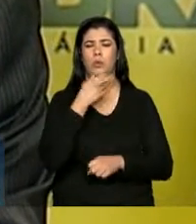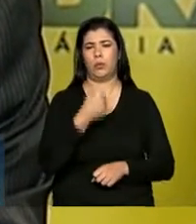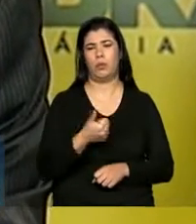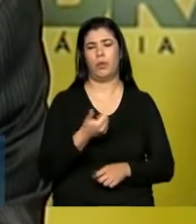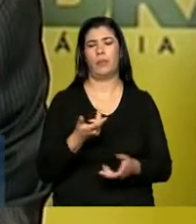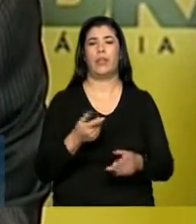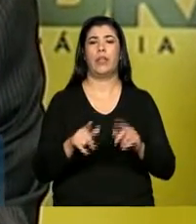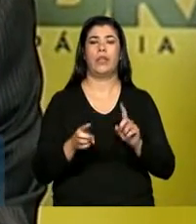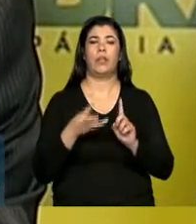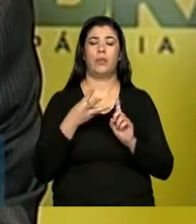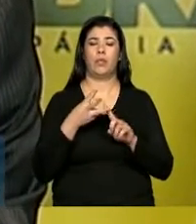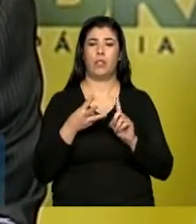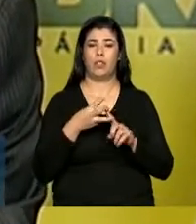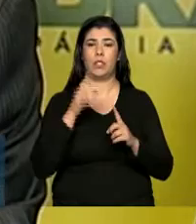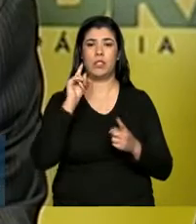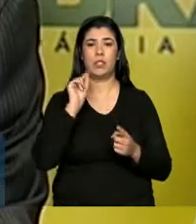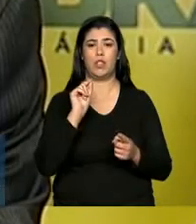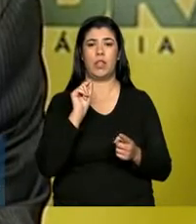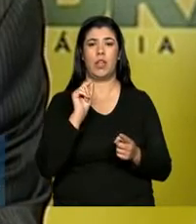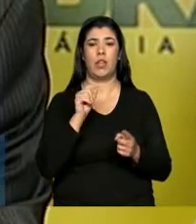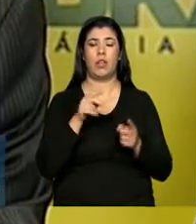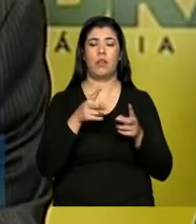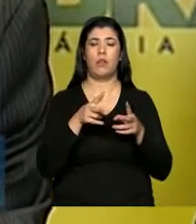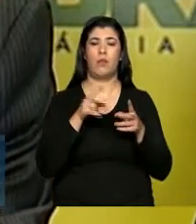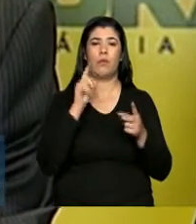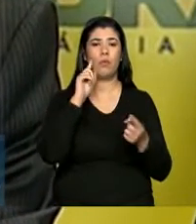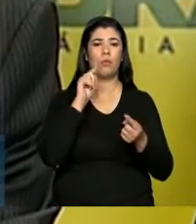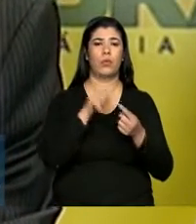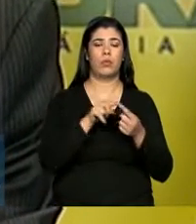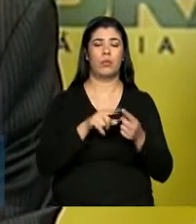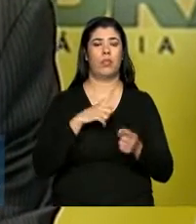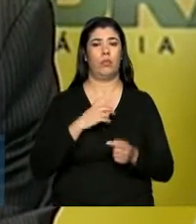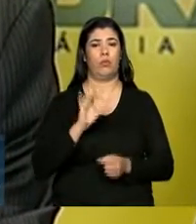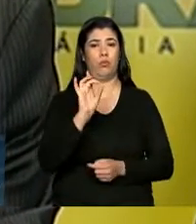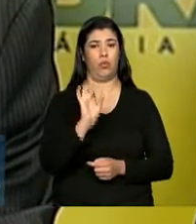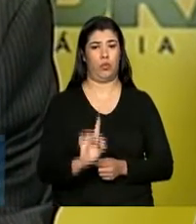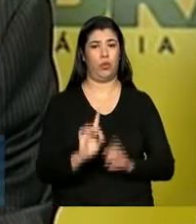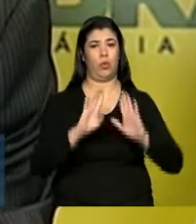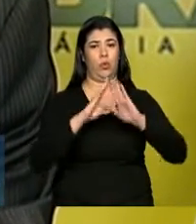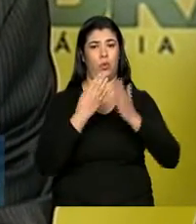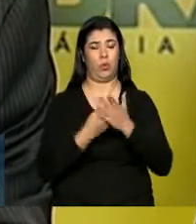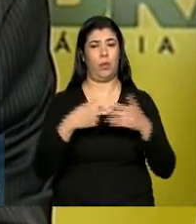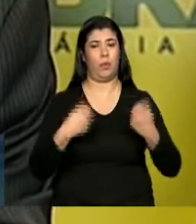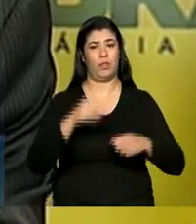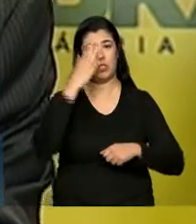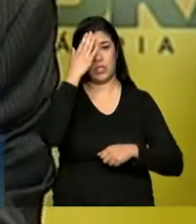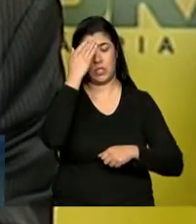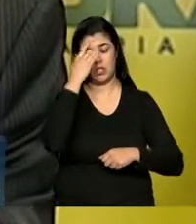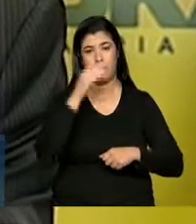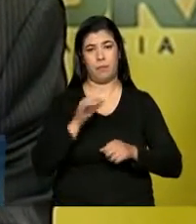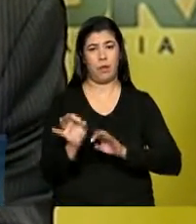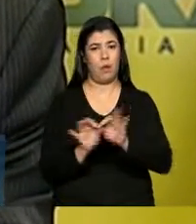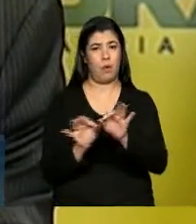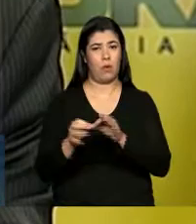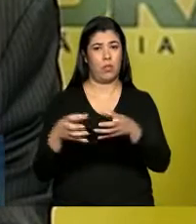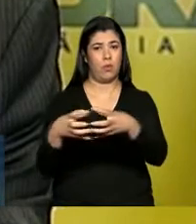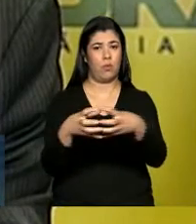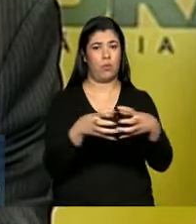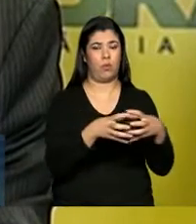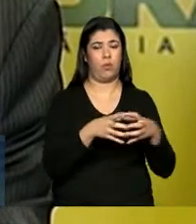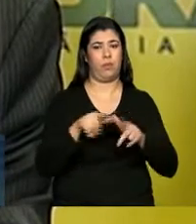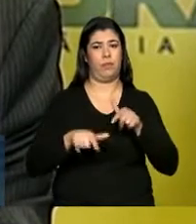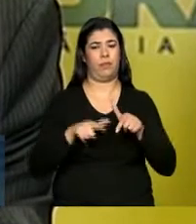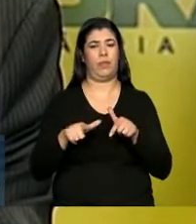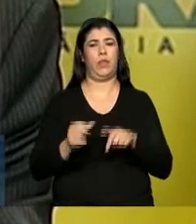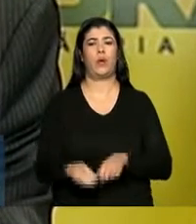um terceiro ponto, o diretor tem que saber formar equipes. Então, a questão do número de disciplinas é